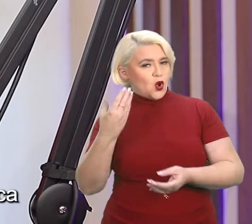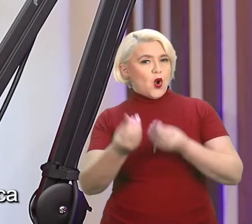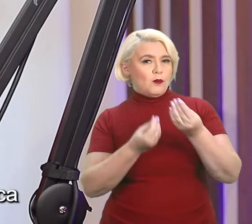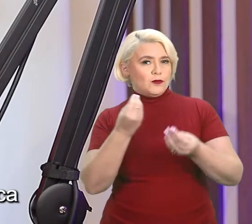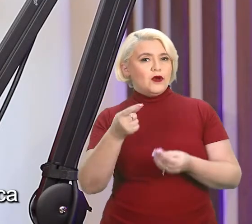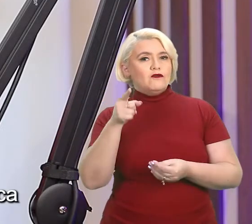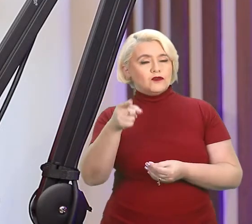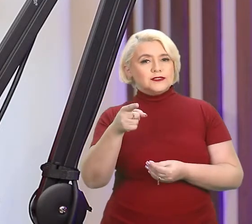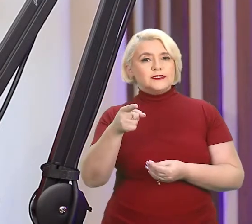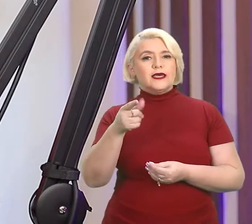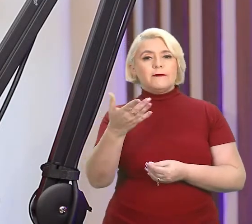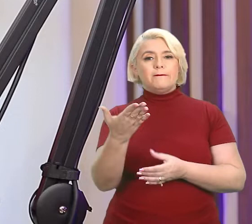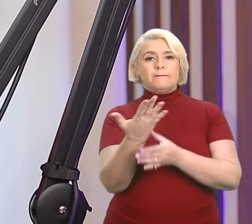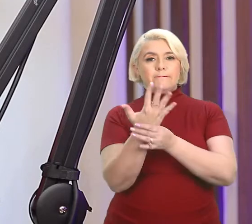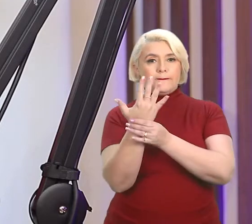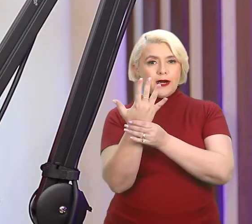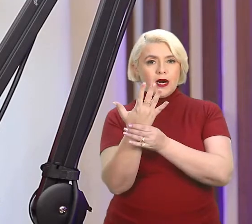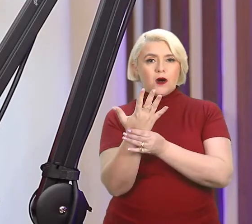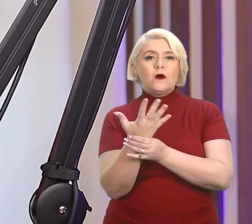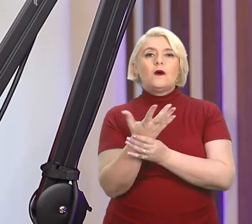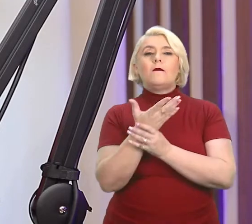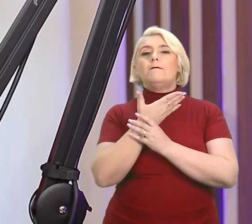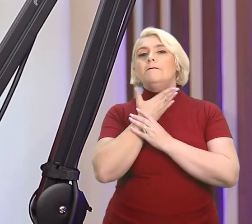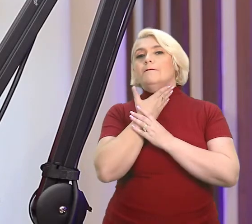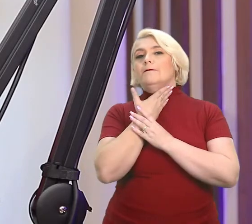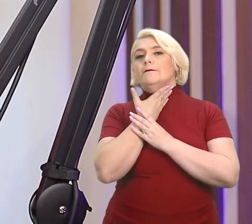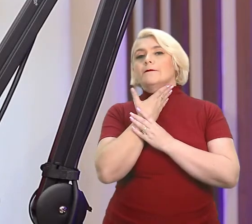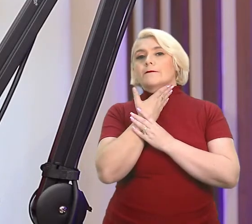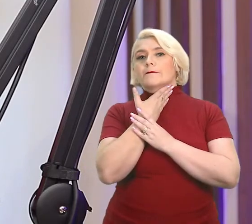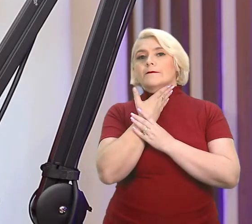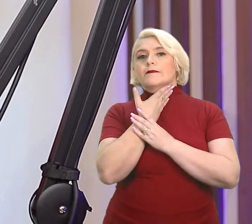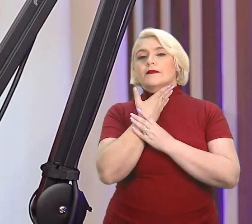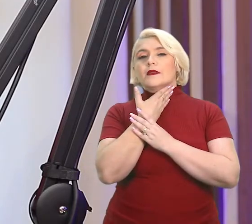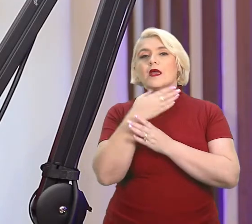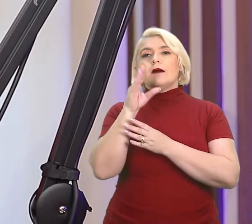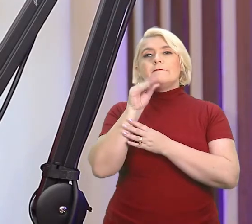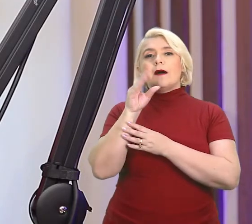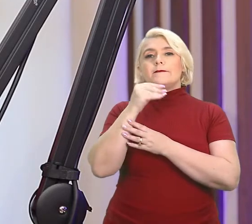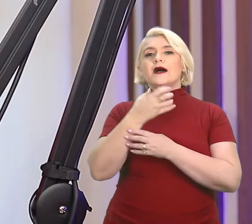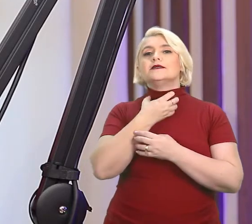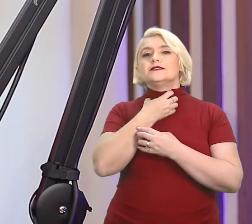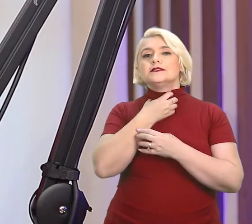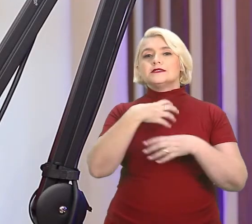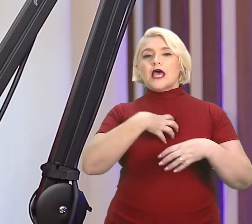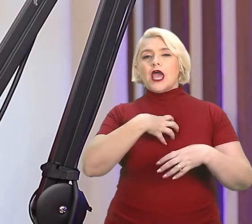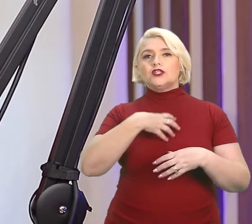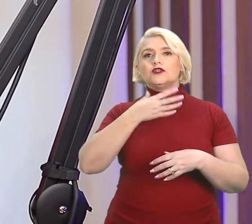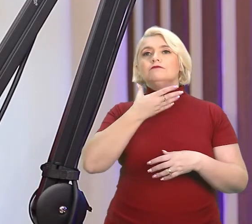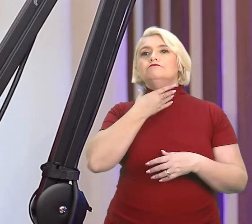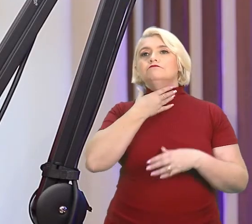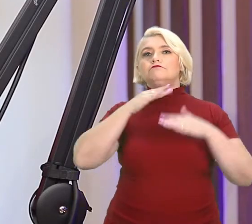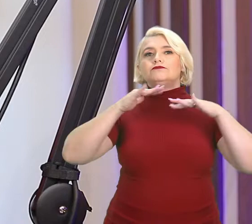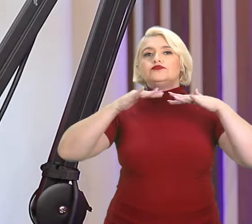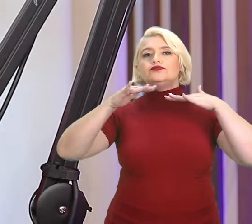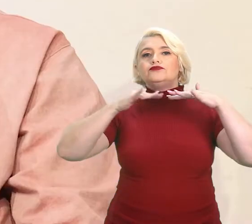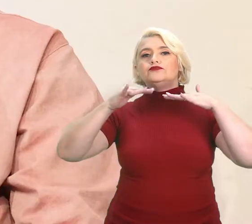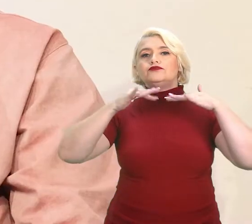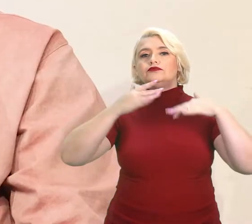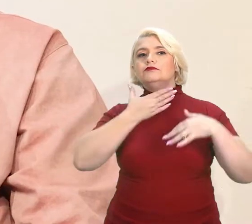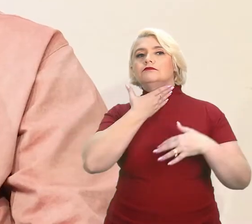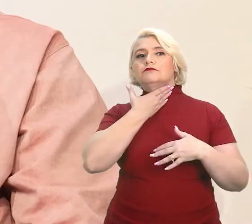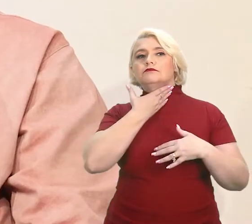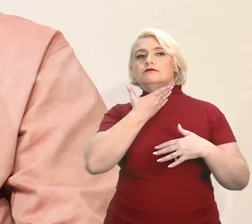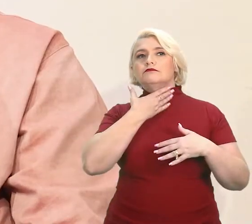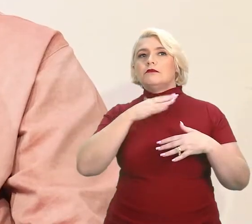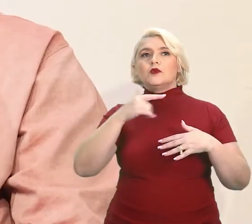mãozinha da criança, coloca na sua garganta. Certo. E aí ele vai sentindo o mã. O mã não produz